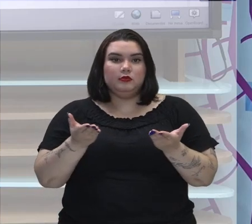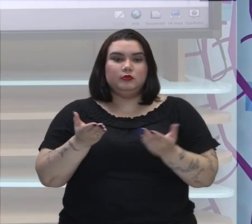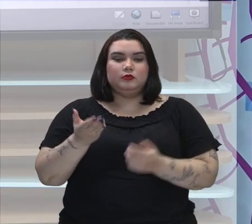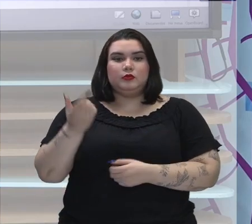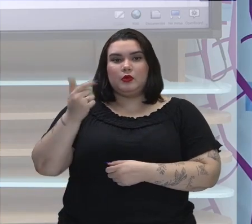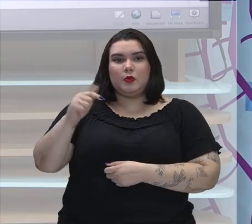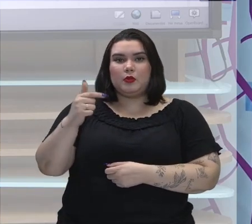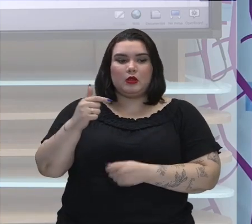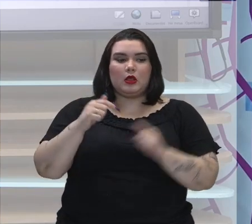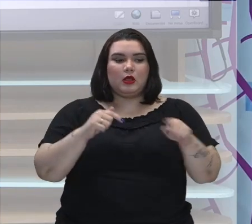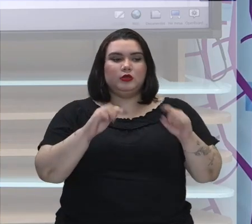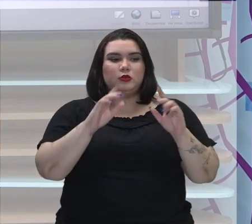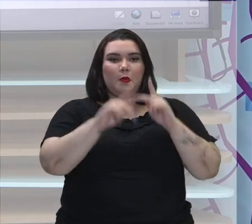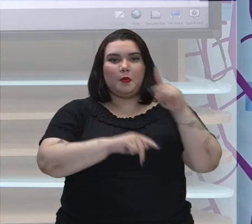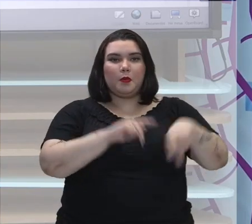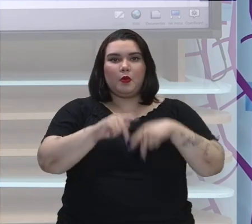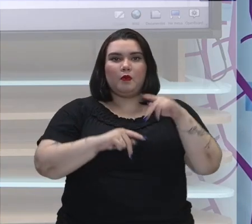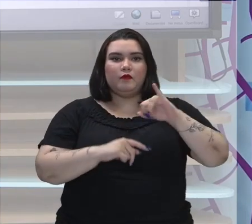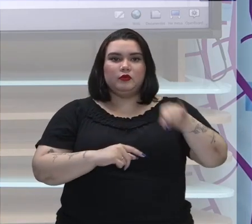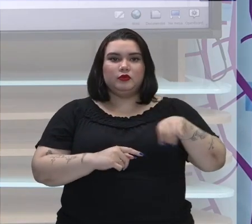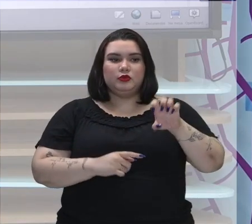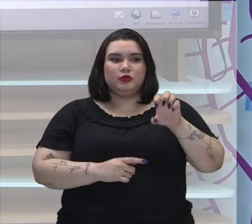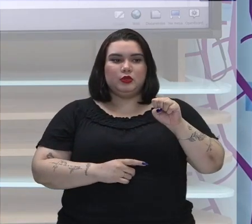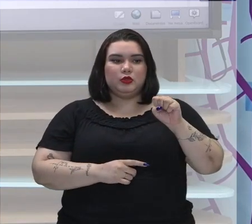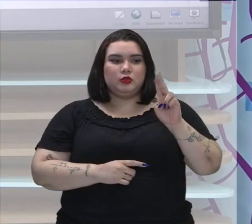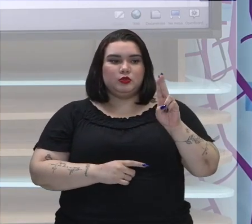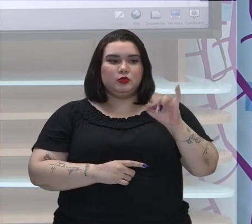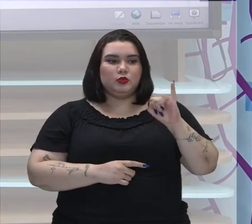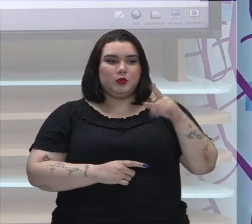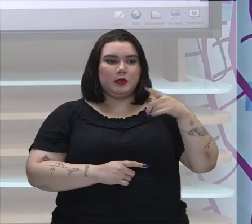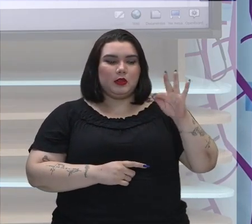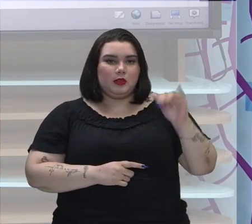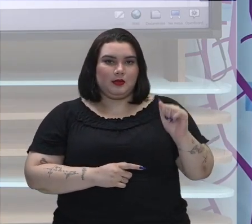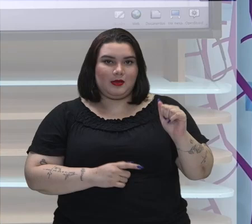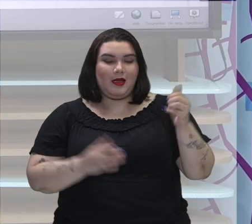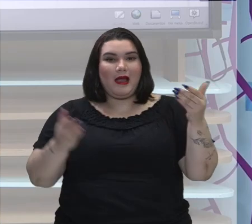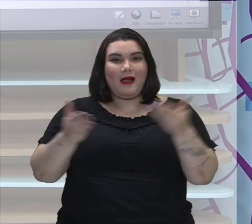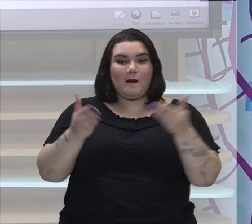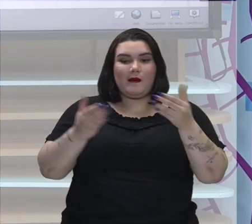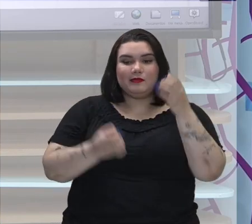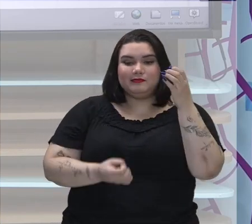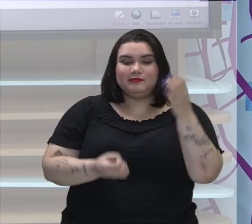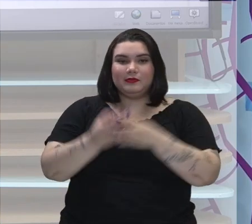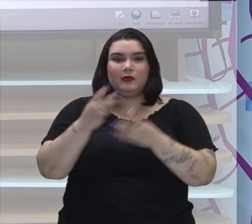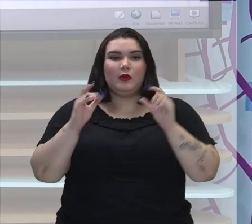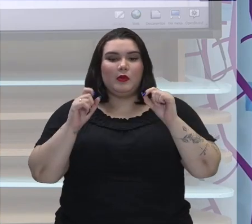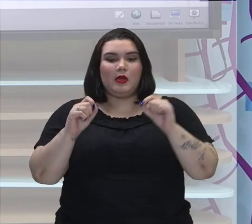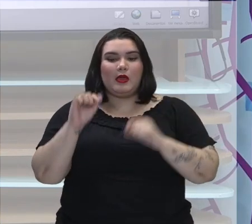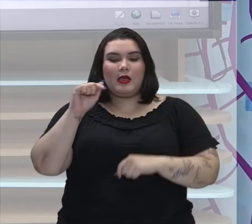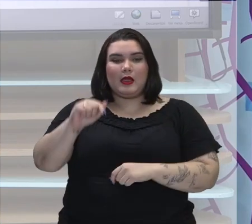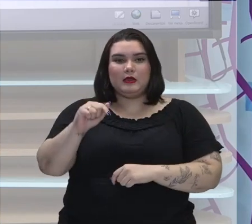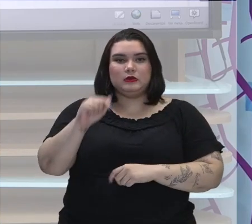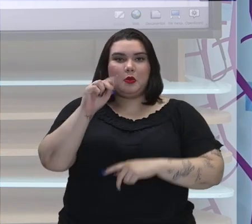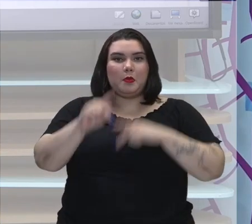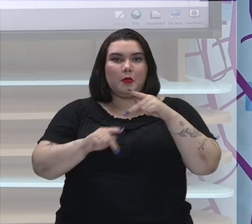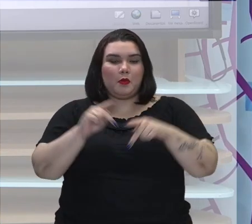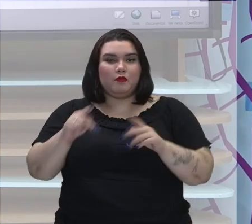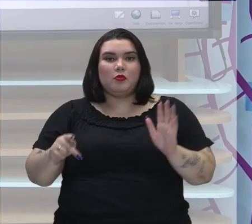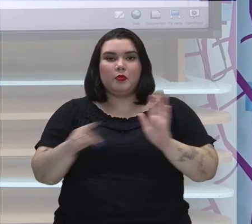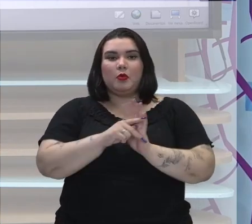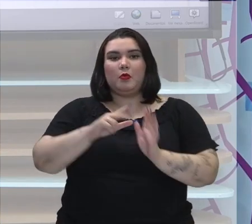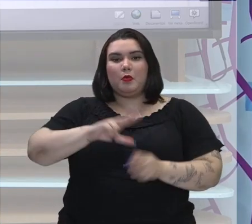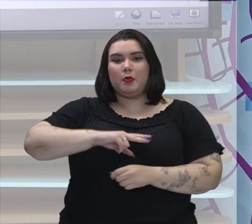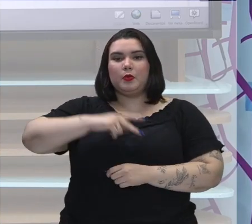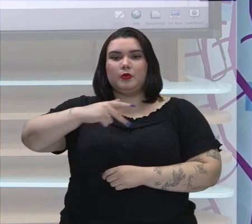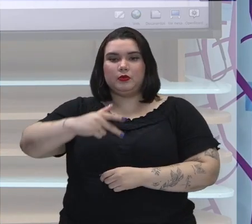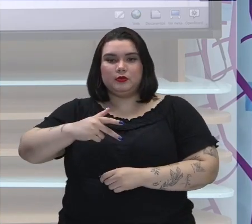de Jesus, mas sim a coroa portuguesa. É como se o status desse indígena, né,